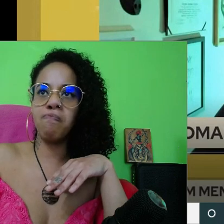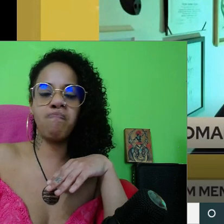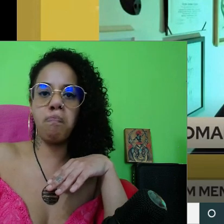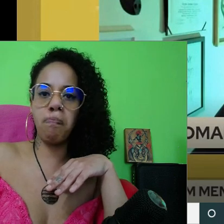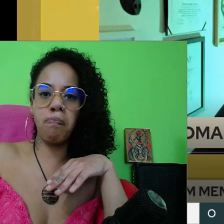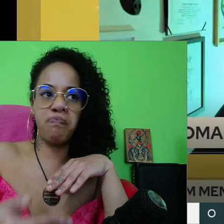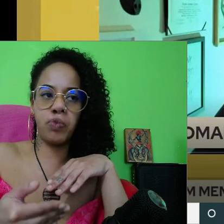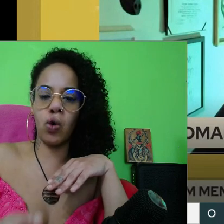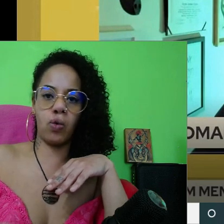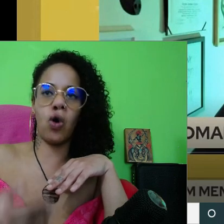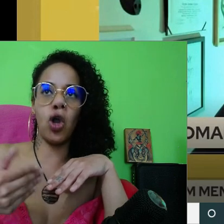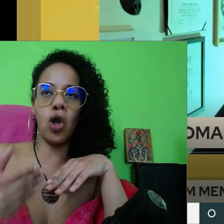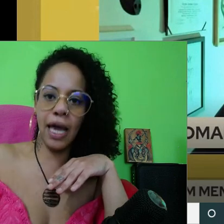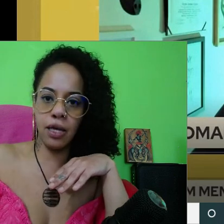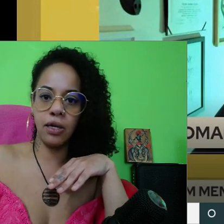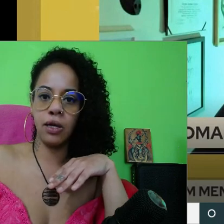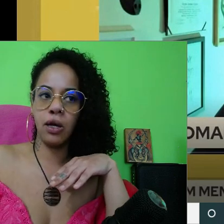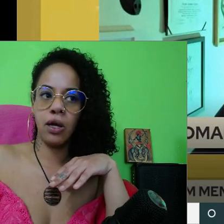nunca